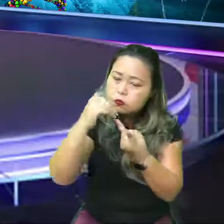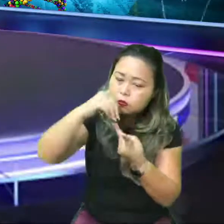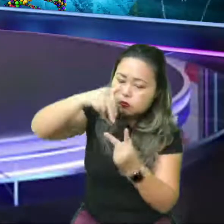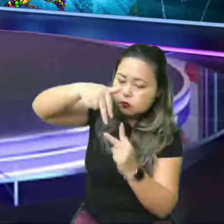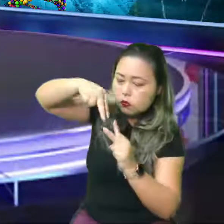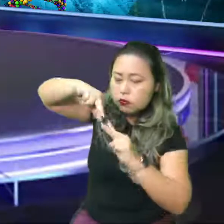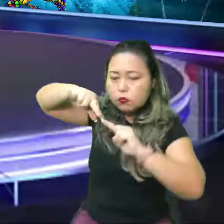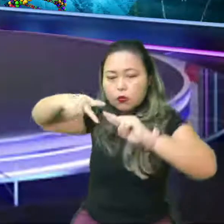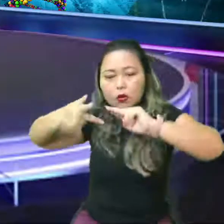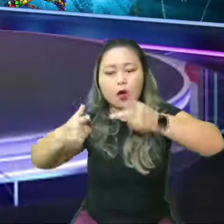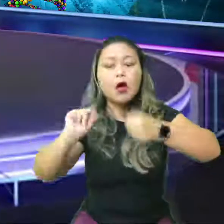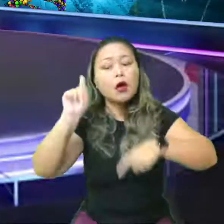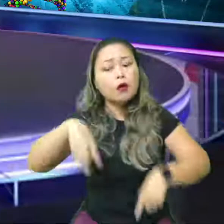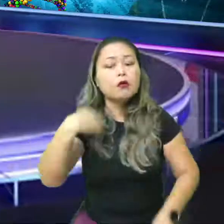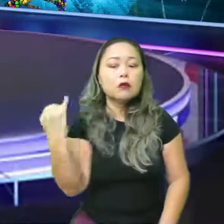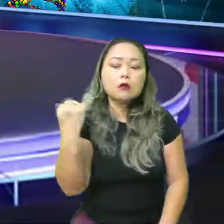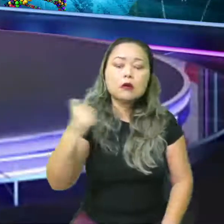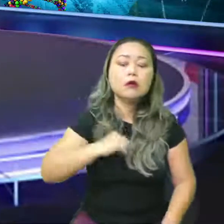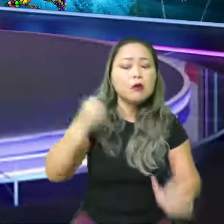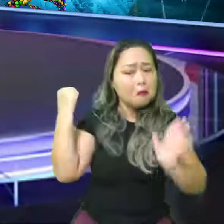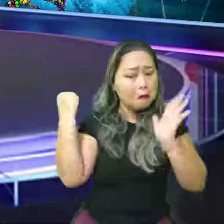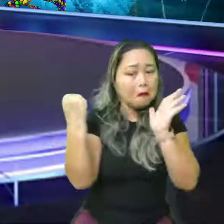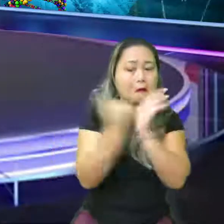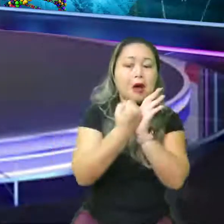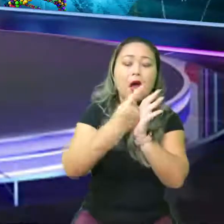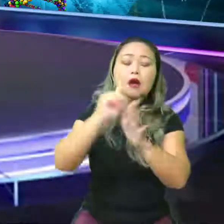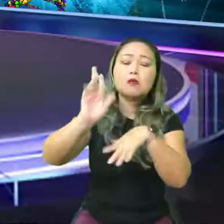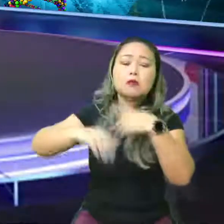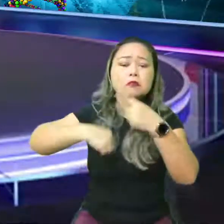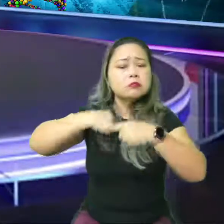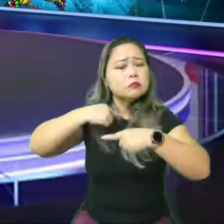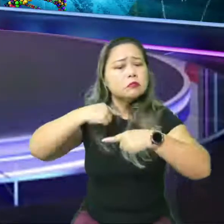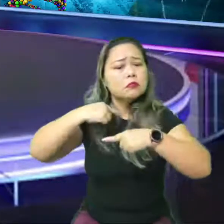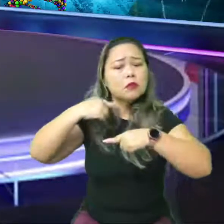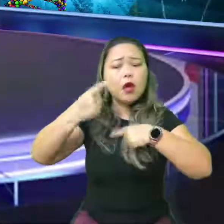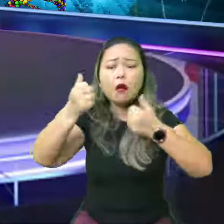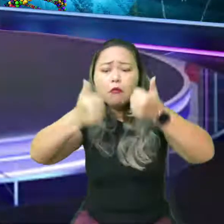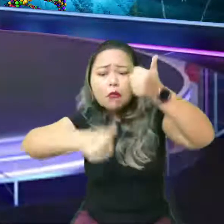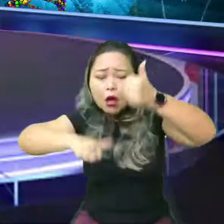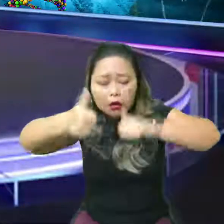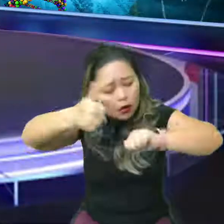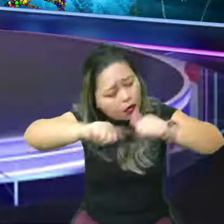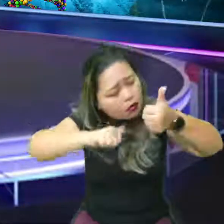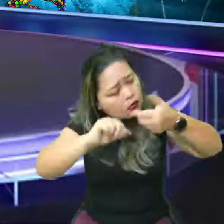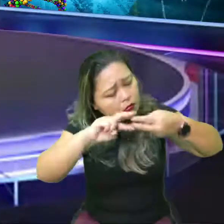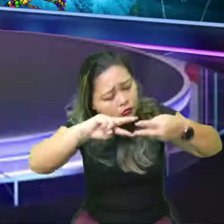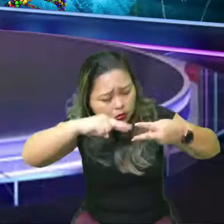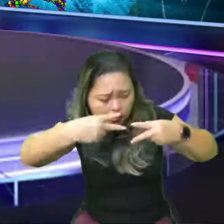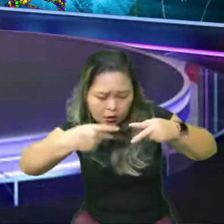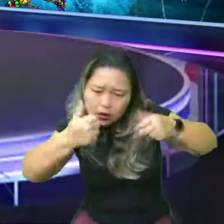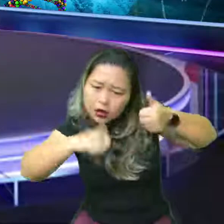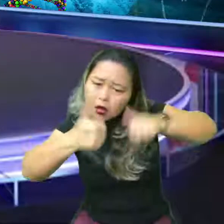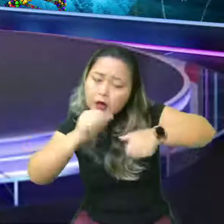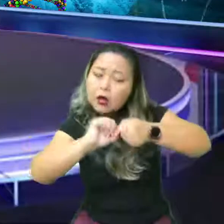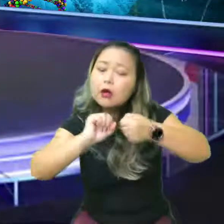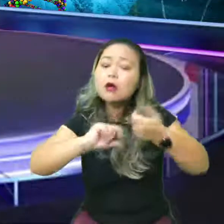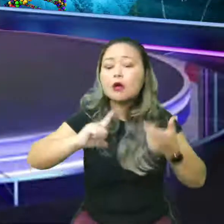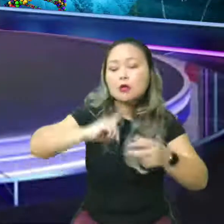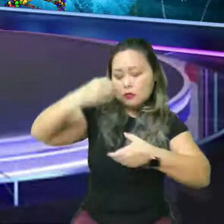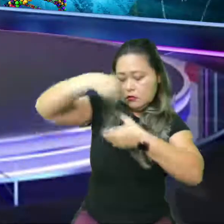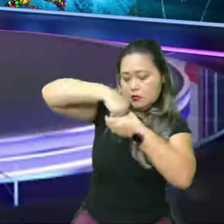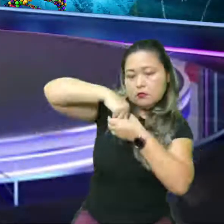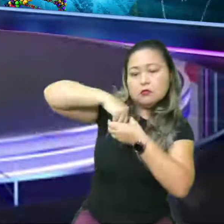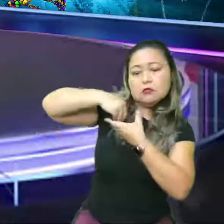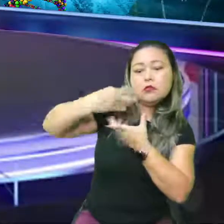do DNA. Isso foi muito importante, foi um marco realmente para poder fazer toda a análise dessa estrutura genética que nós temos no interior